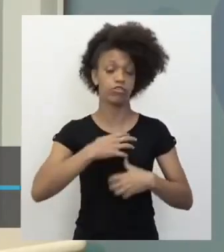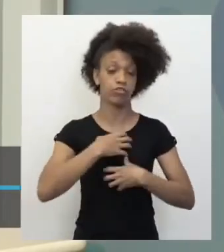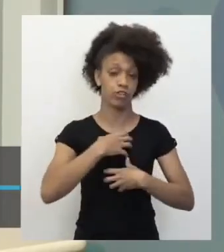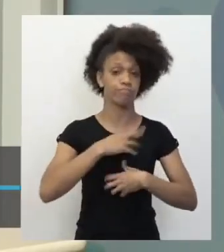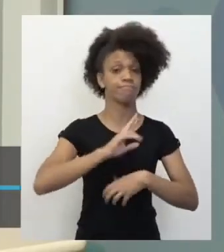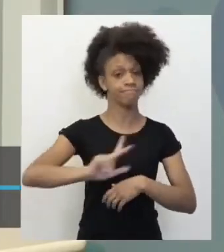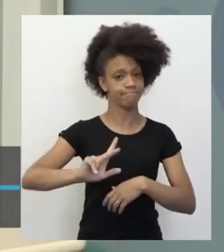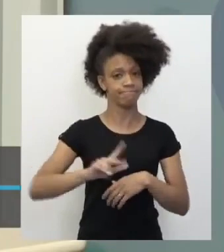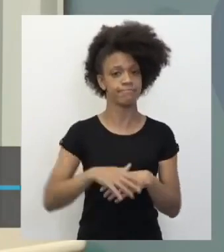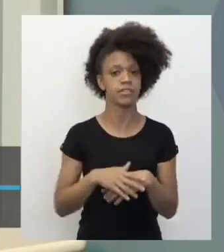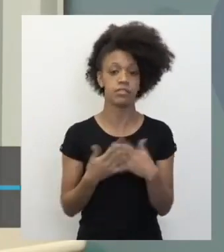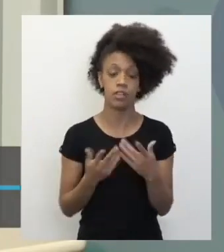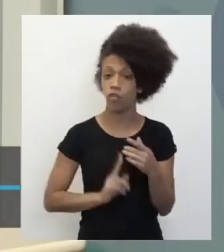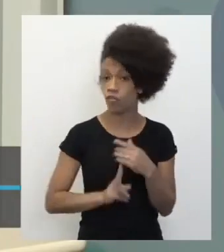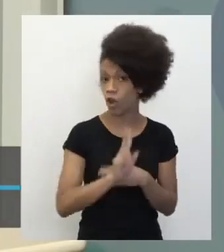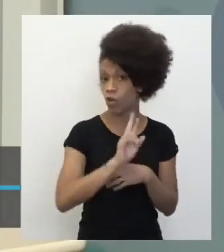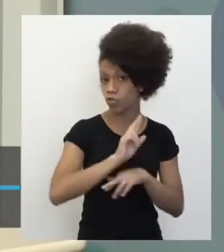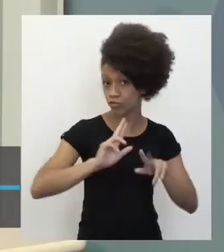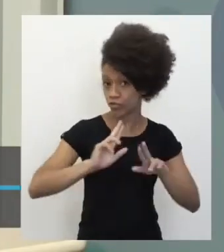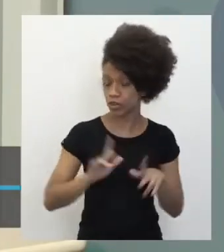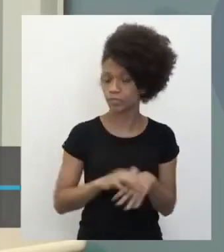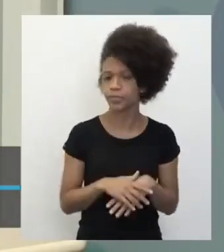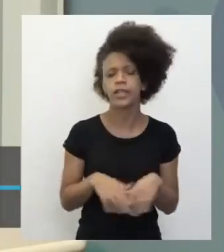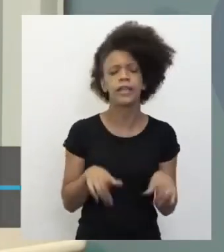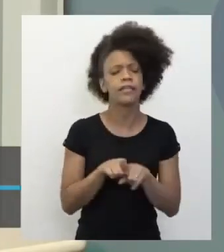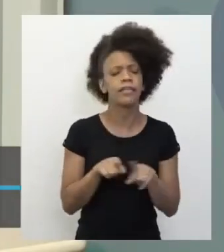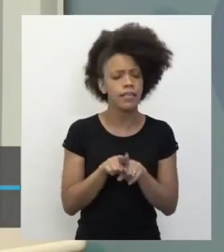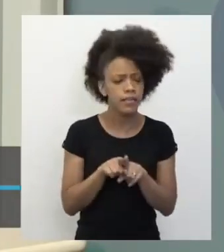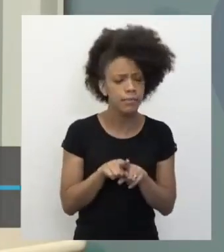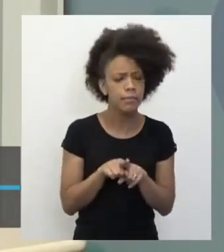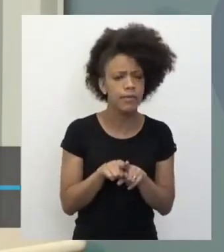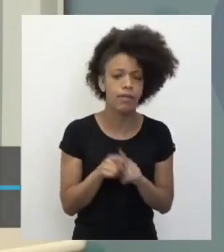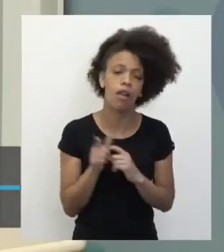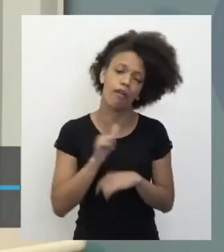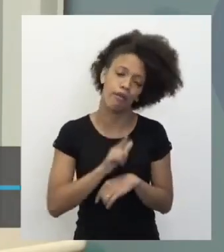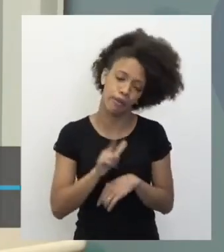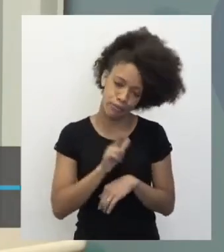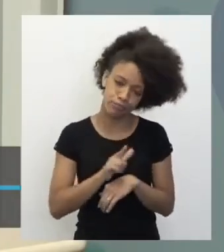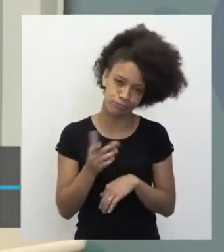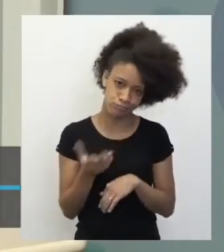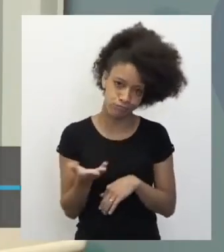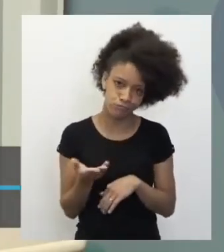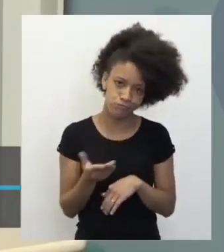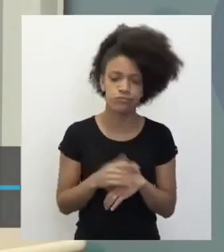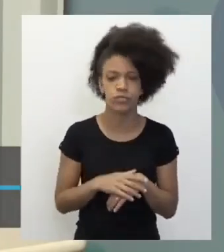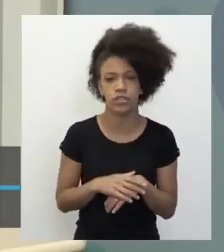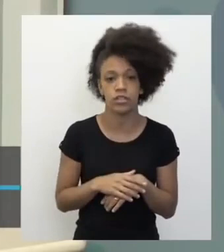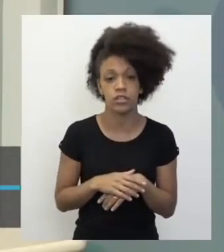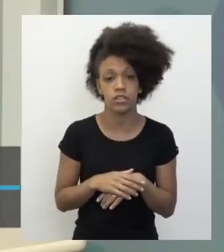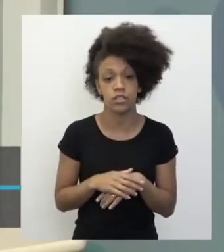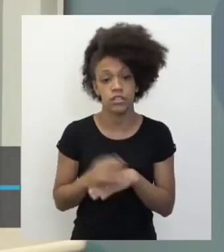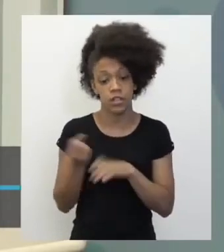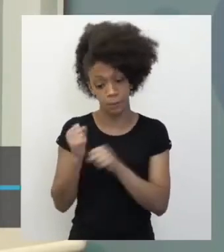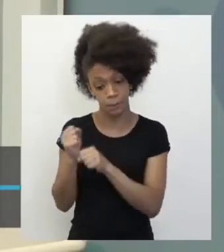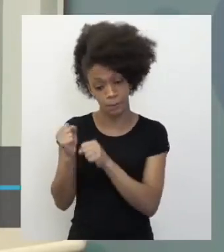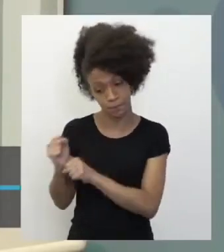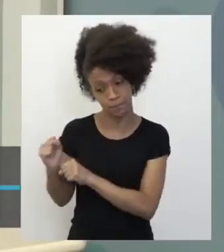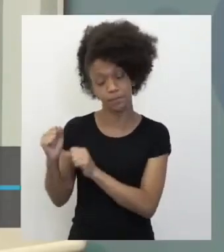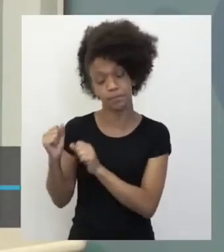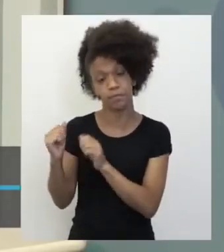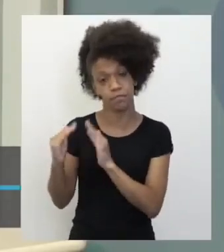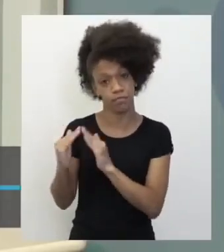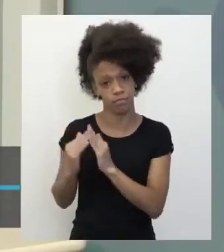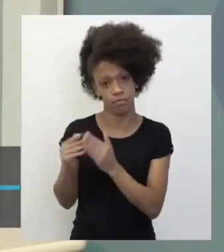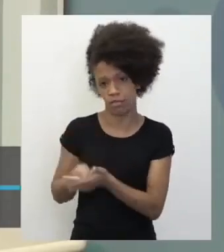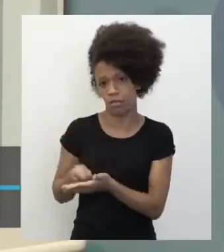estamos tratando de valores diferentes. Também tem outra coisa, né? Claro que o serviço doméstico não é um serviço obrigatoriamente feminino, é